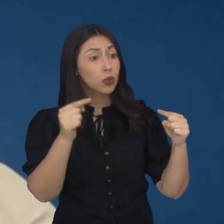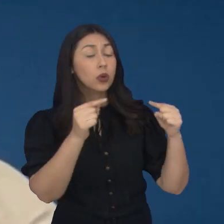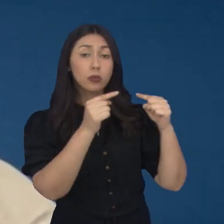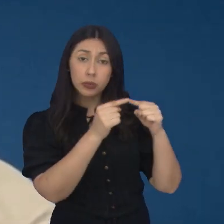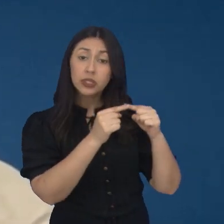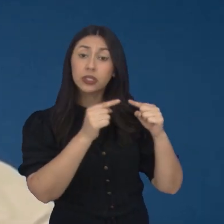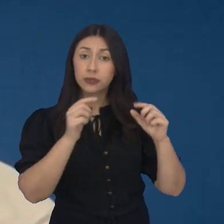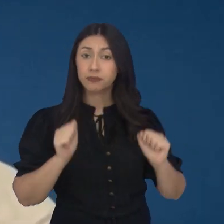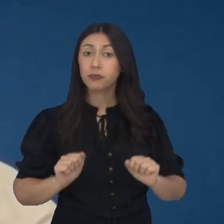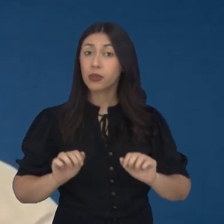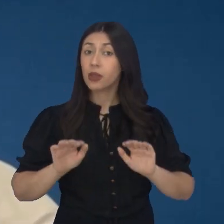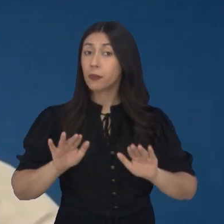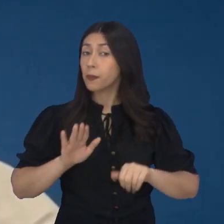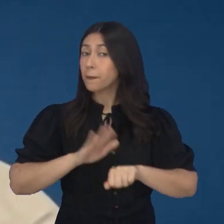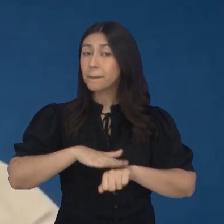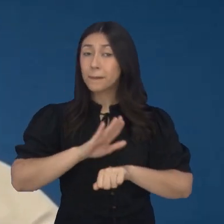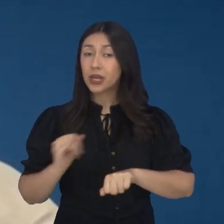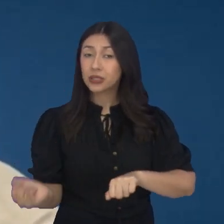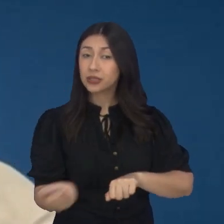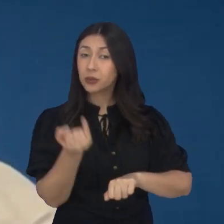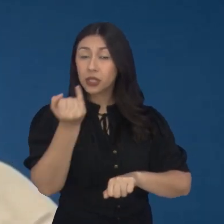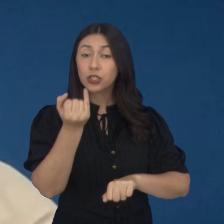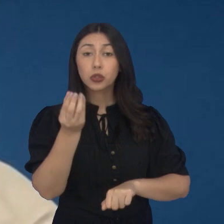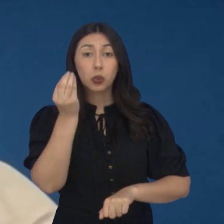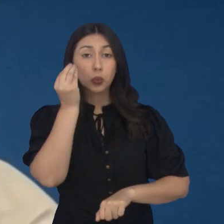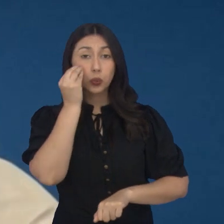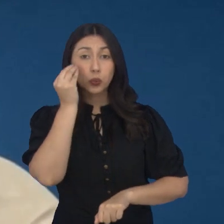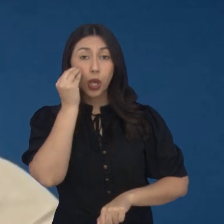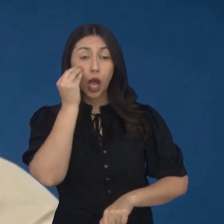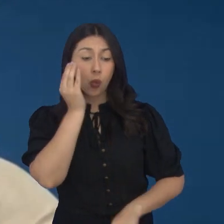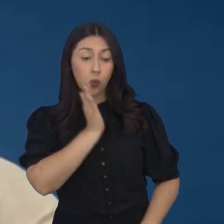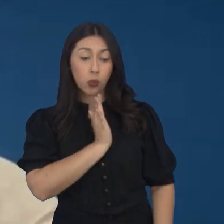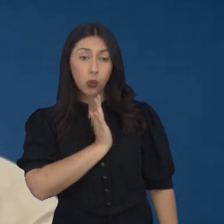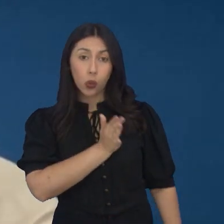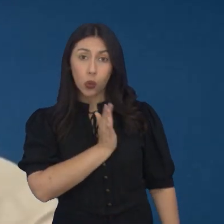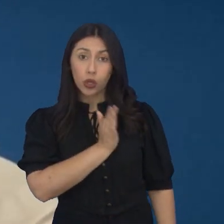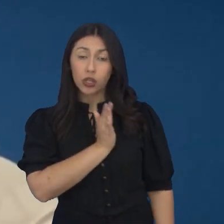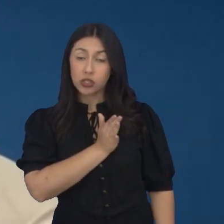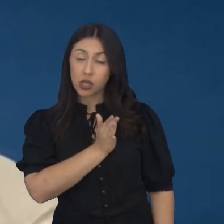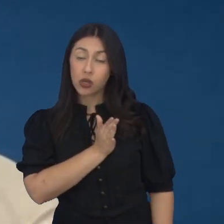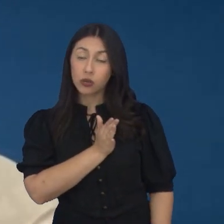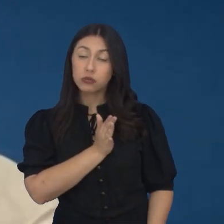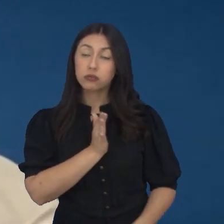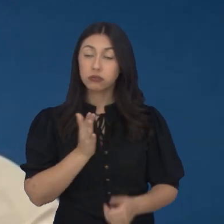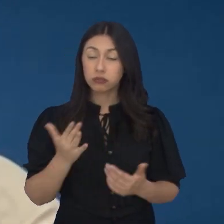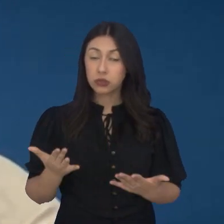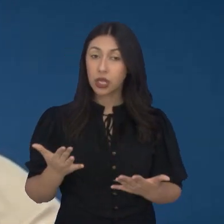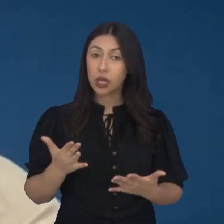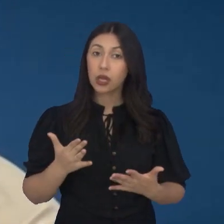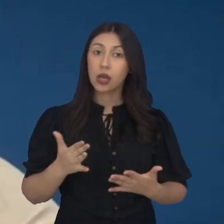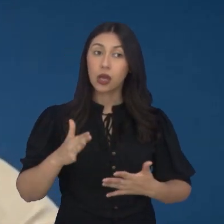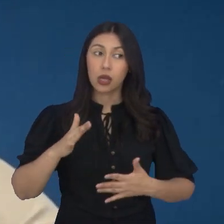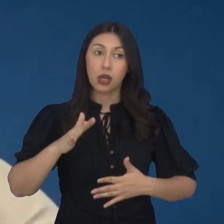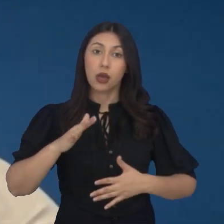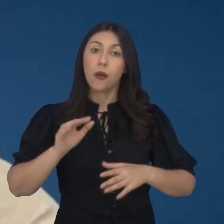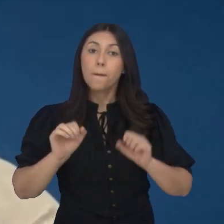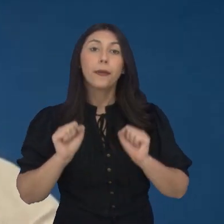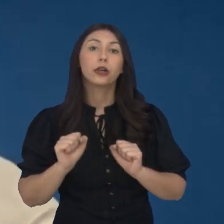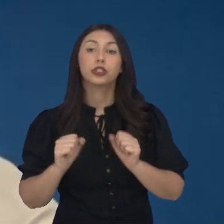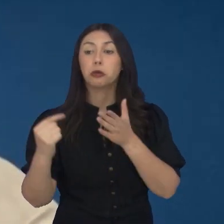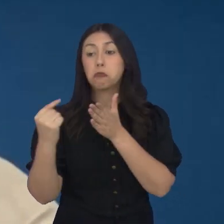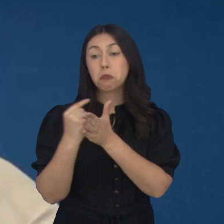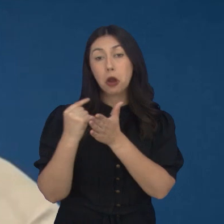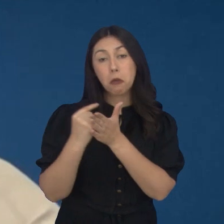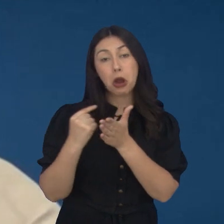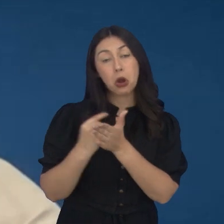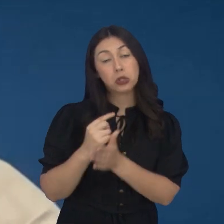né? Mas o mais importante, então, é fazer os testes cardíacos, os testes pré-participação, que podem variar desde questionários até exames